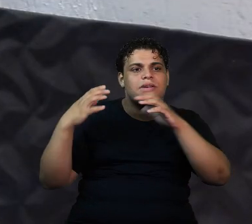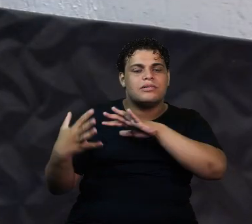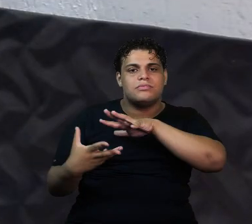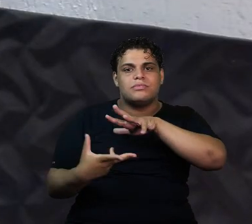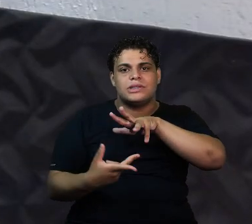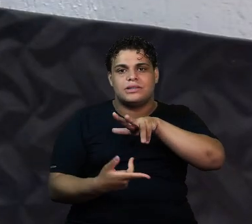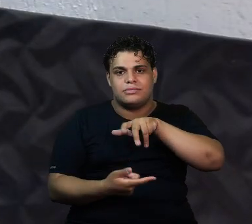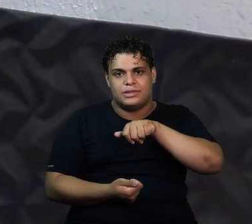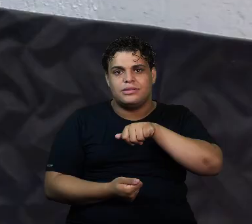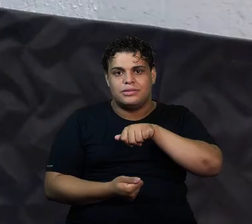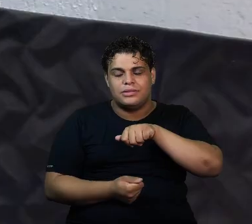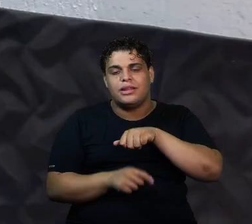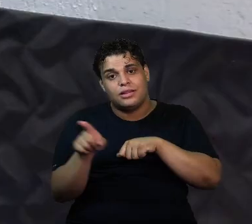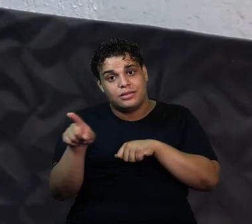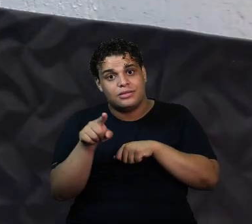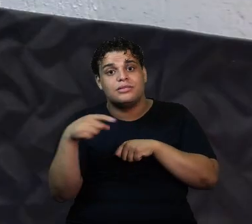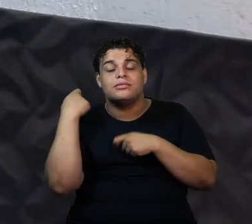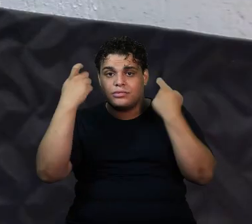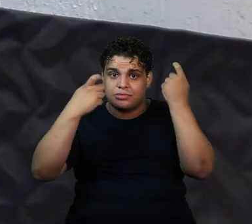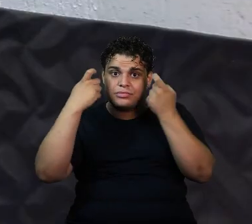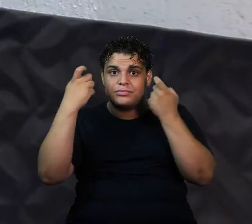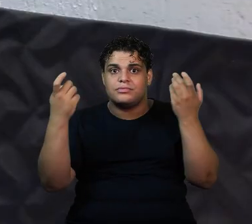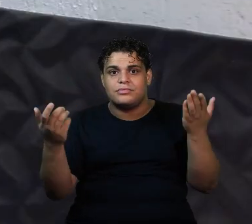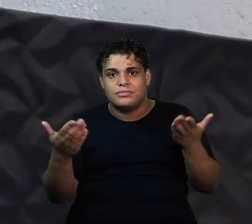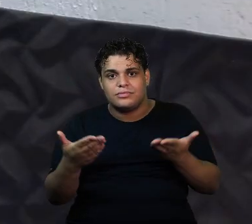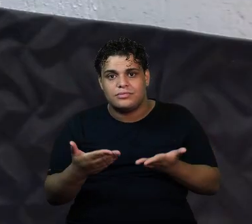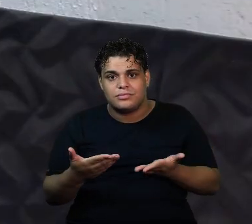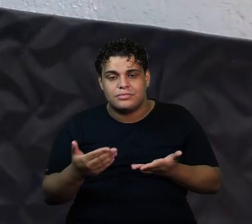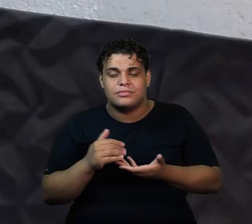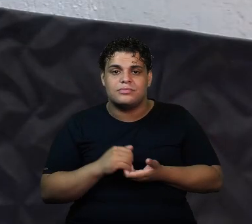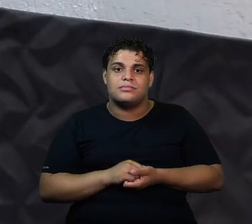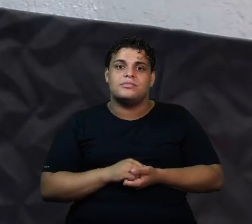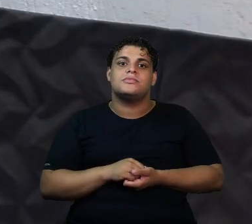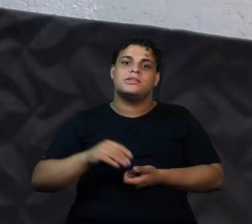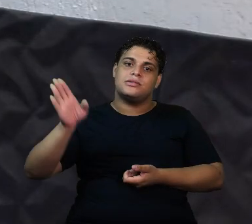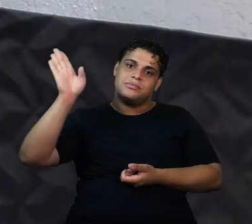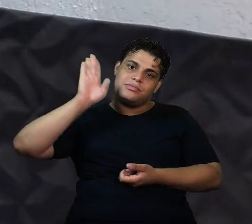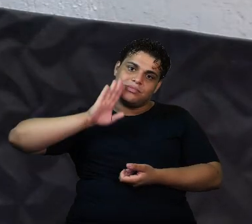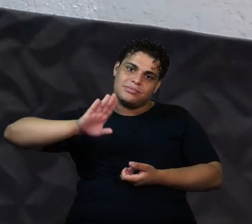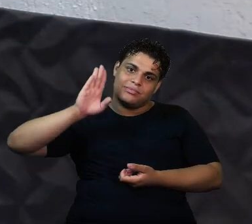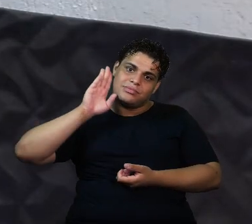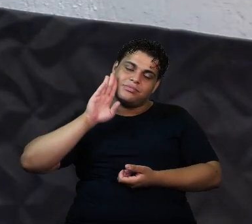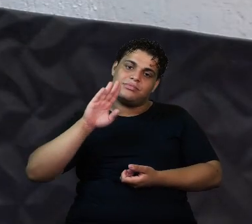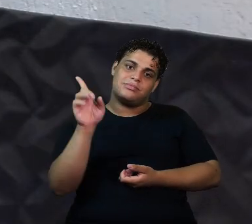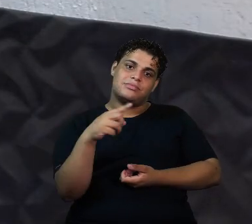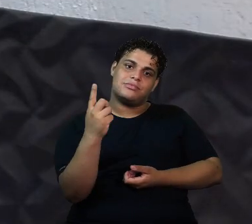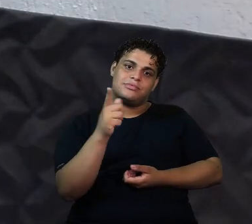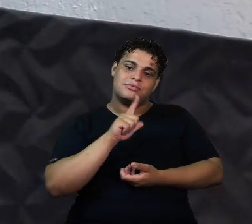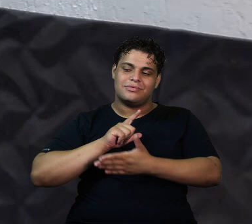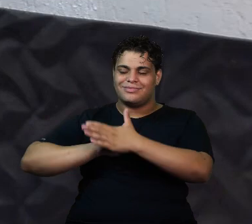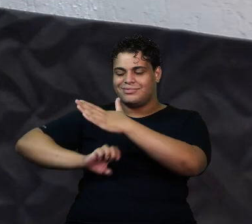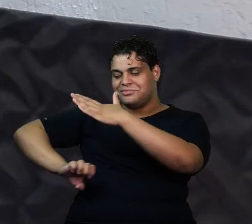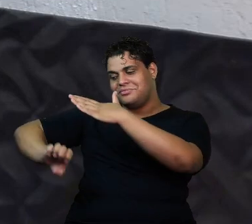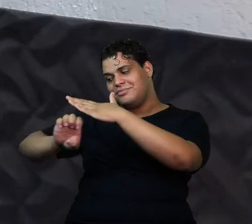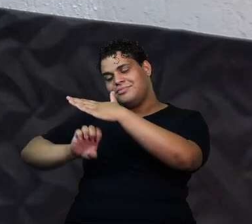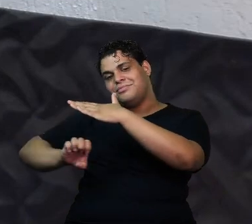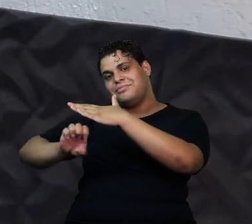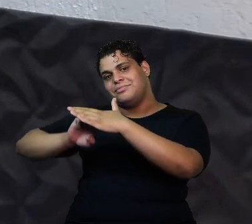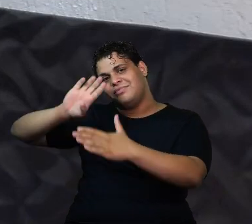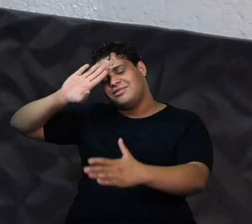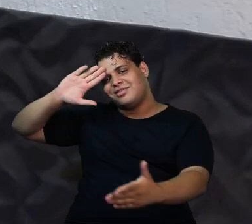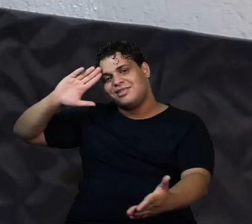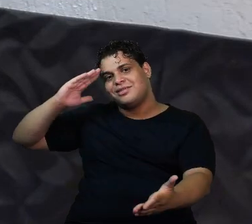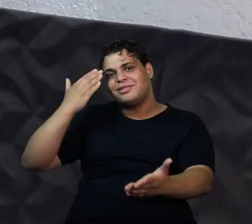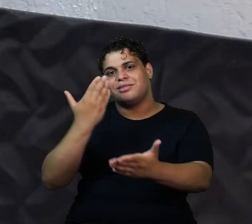elas se preocupam. Então, isso é muito bacana, né? A gente ter essas empresas ali que estão acreditando no